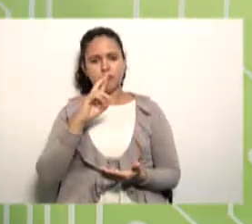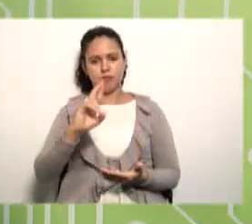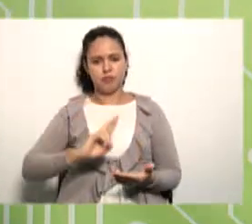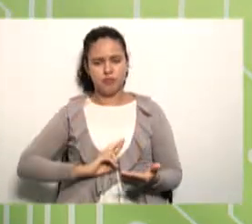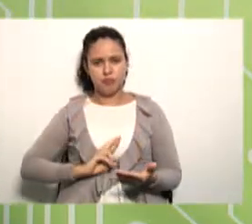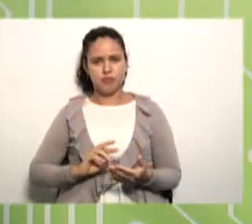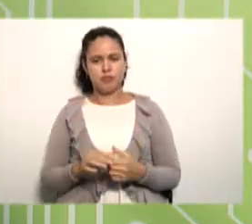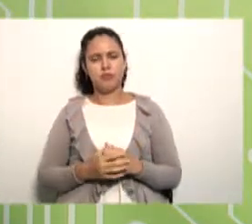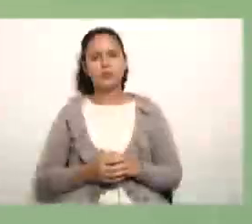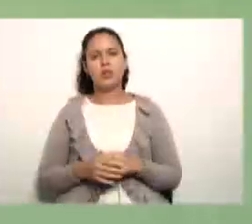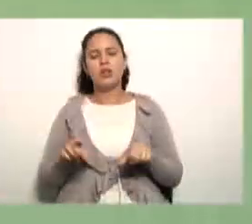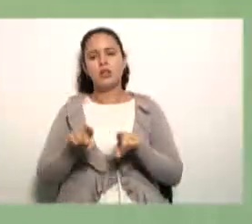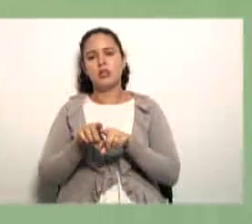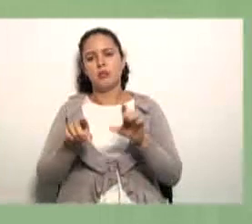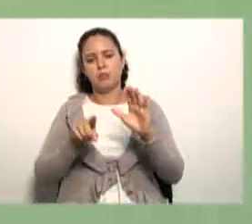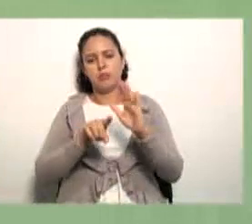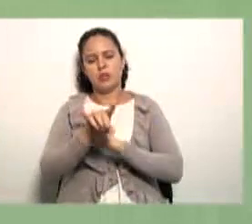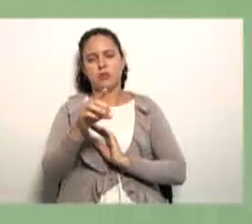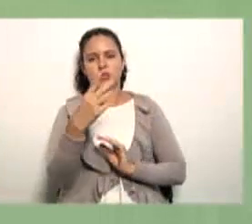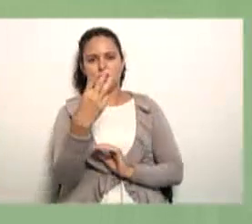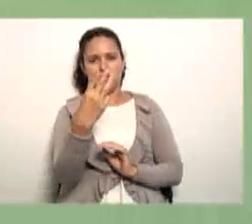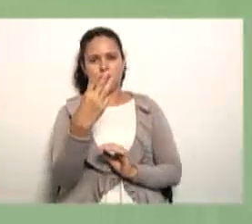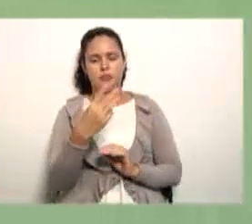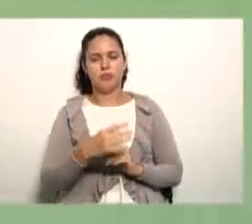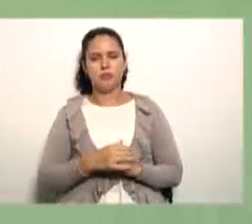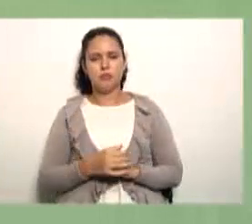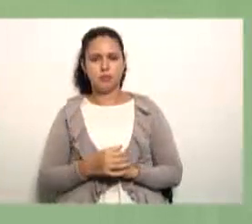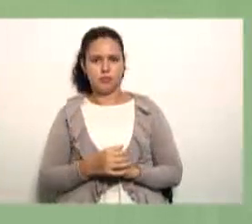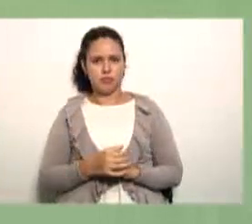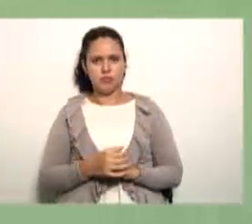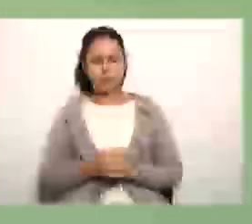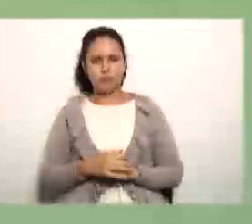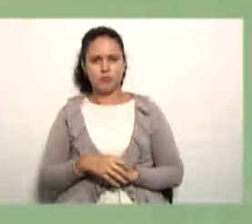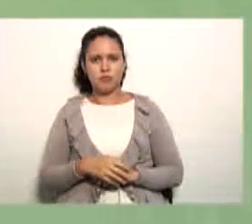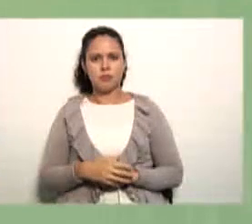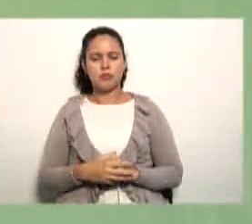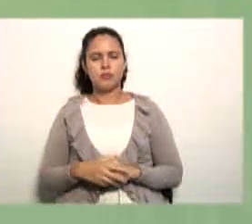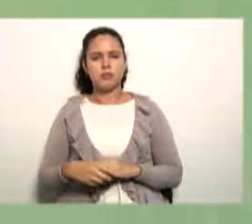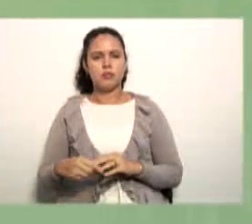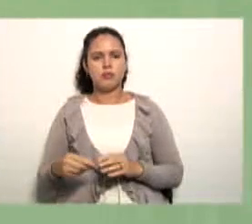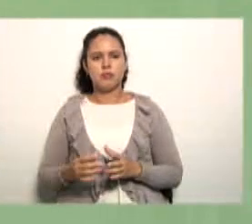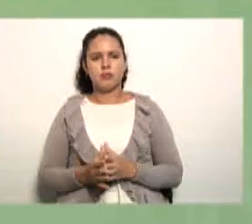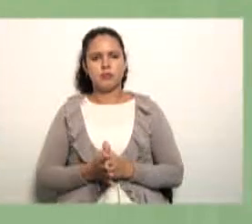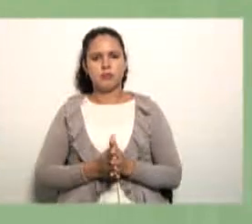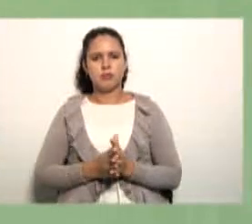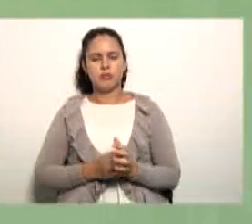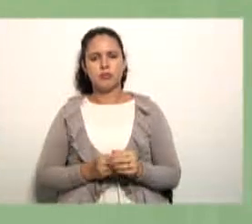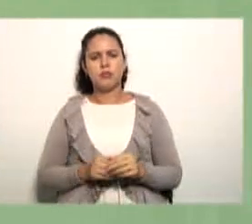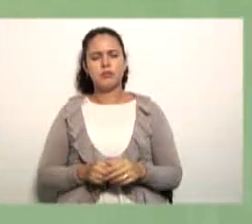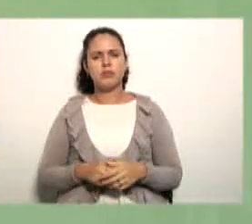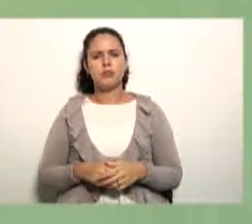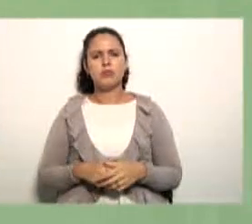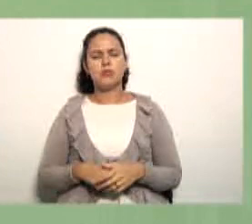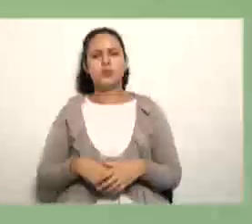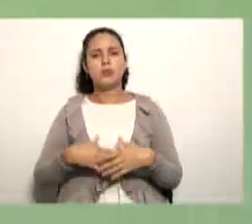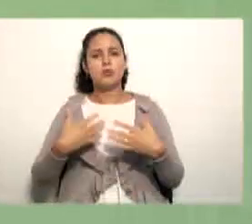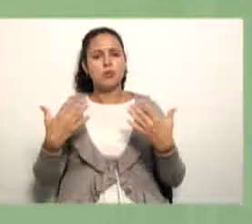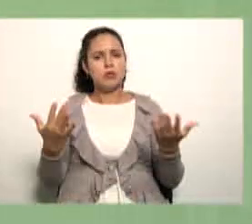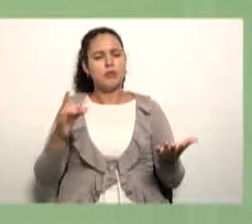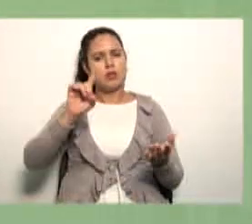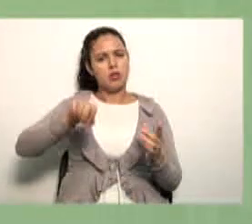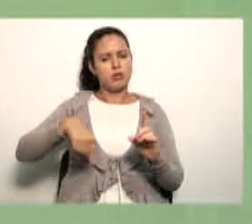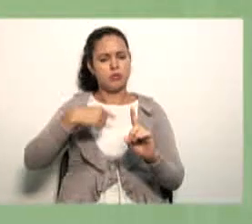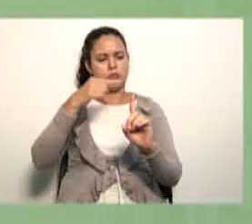Vamos para a pergunta número 3? Na 3 a gente vê a pergunta que se relaciona. Qual é o objeto